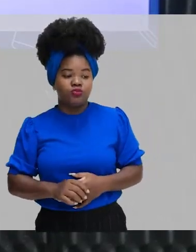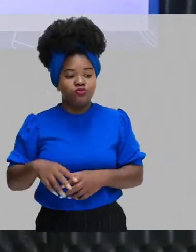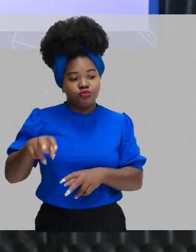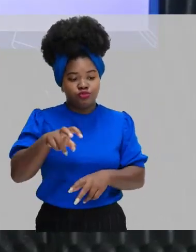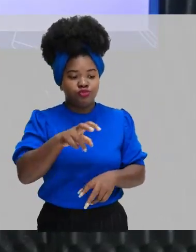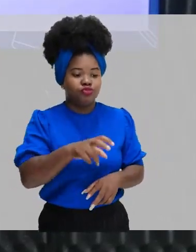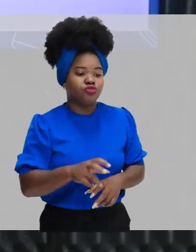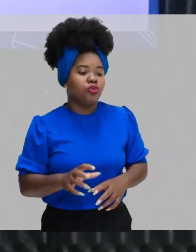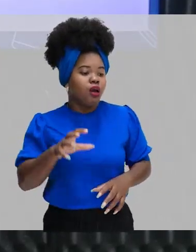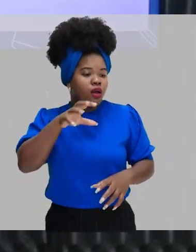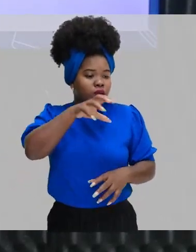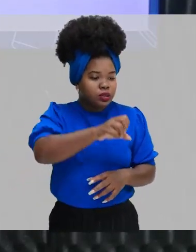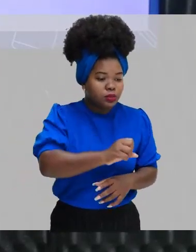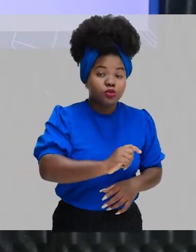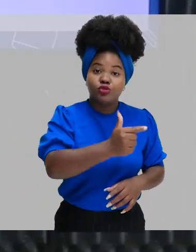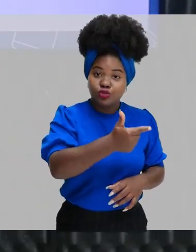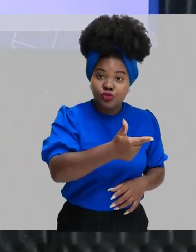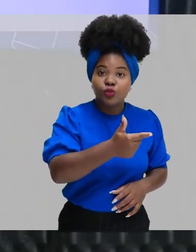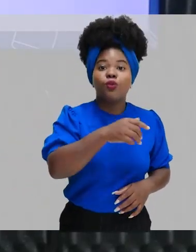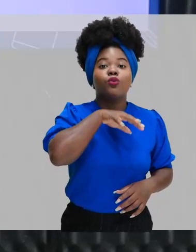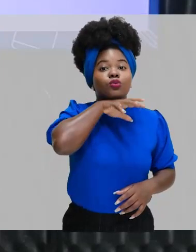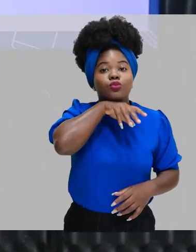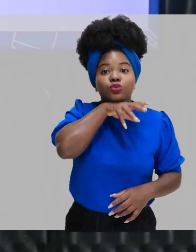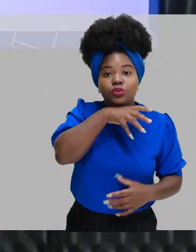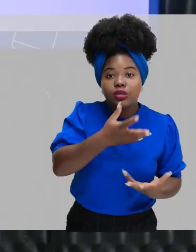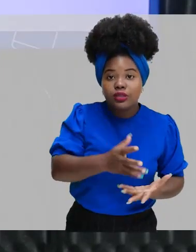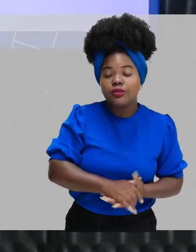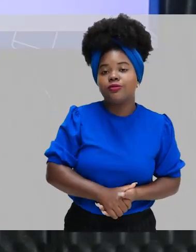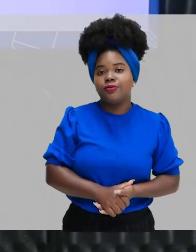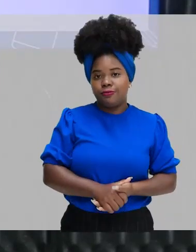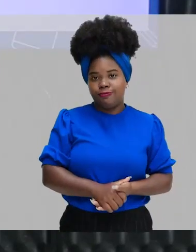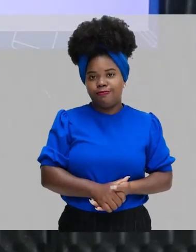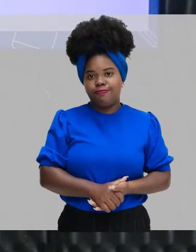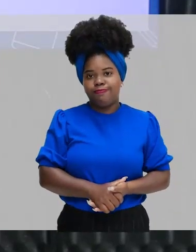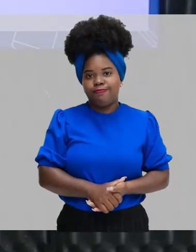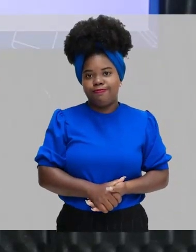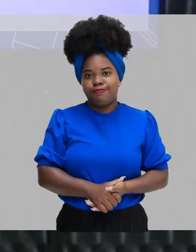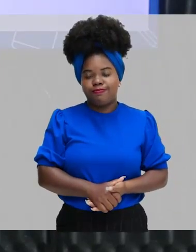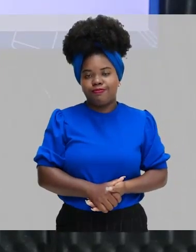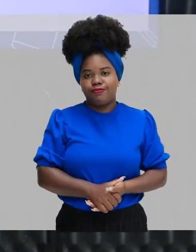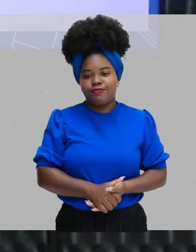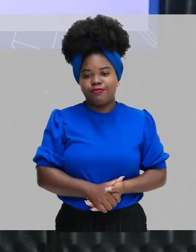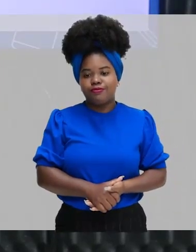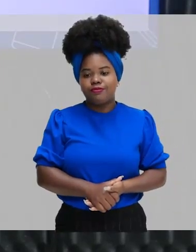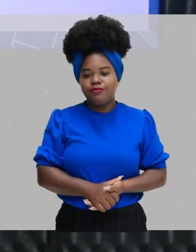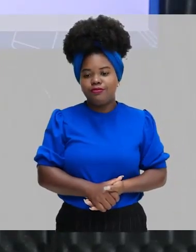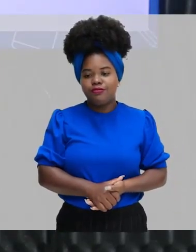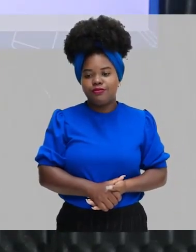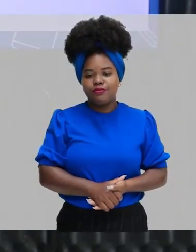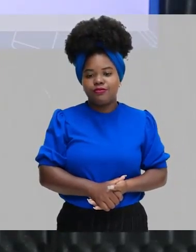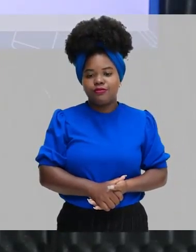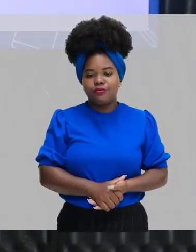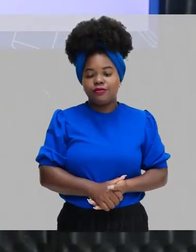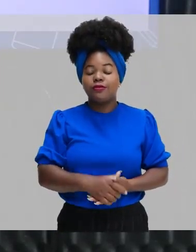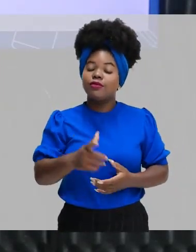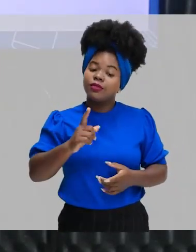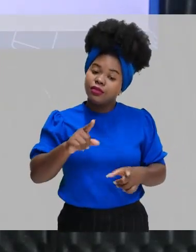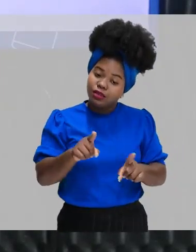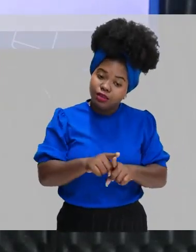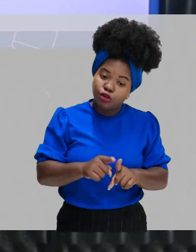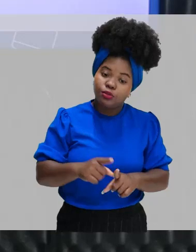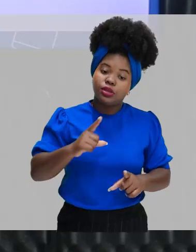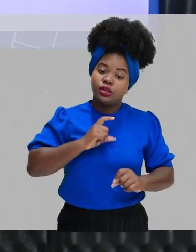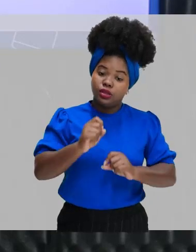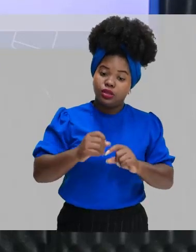humano vai se alimentar eh daquele vegetal daquela planta certo então a gente também vai adquirir